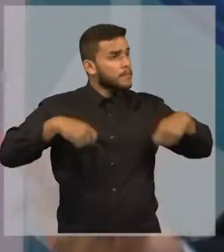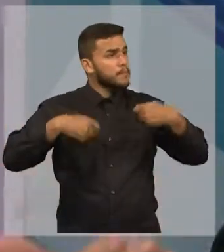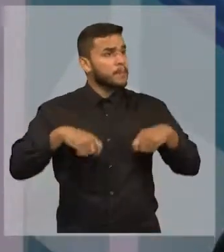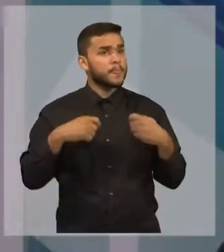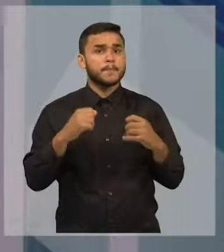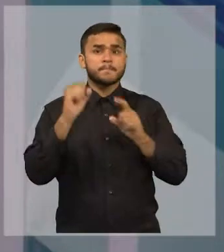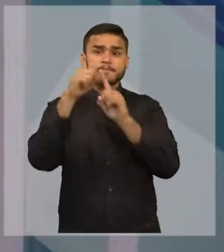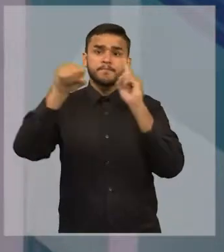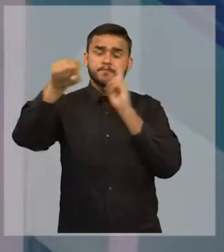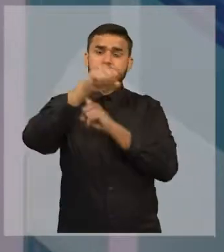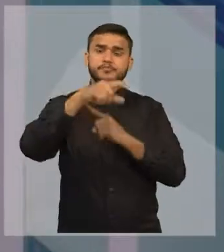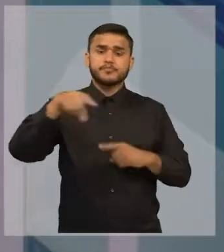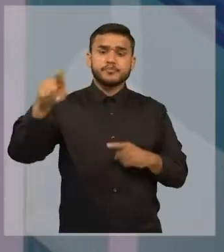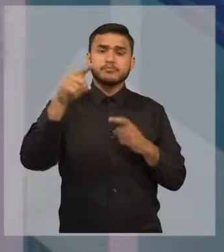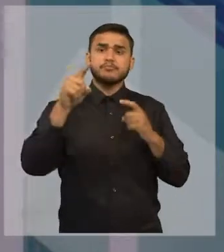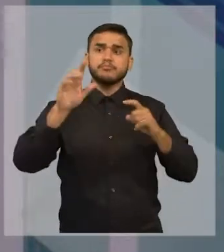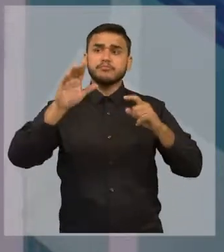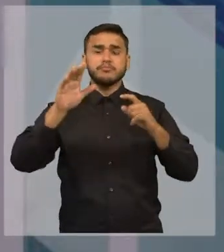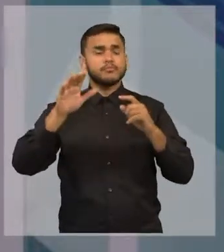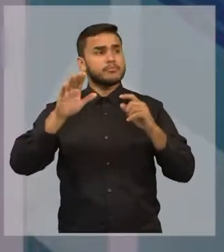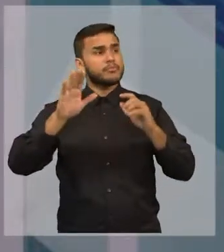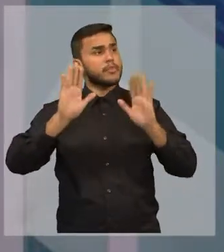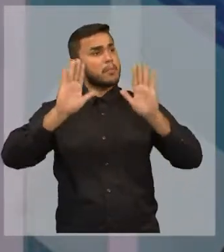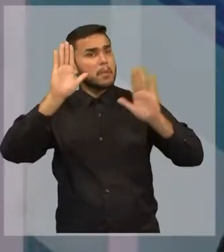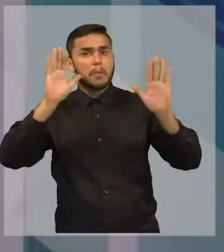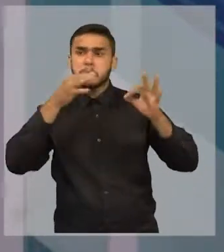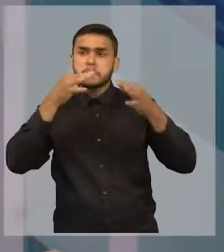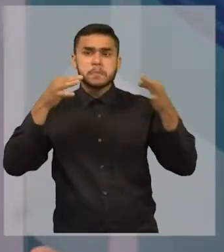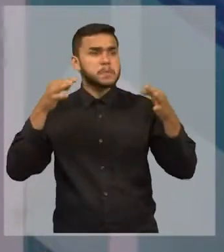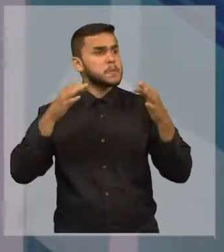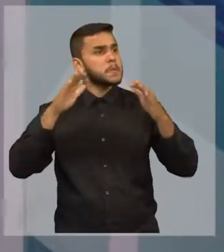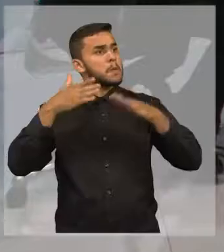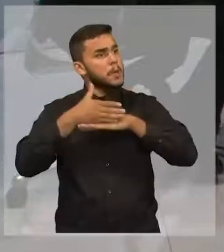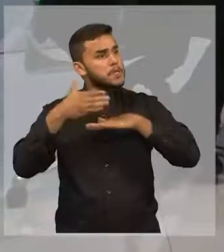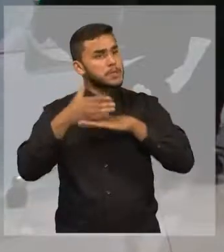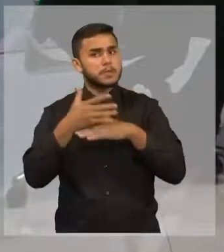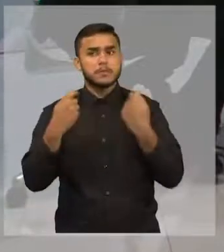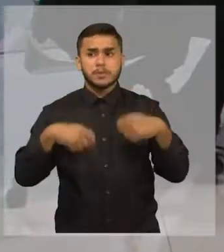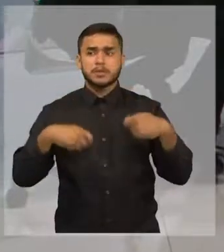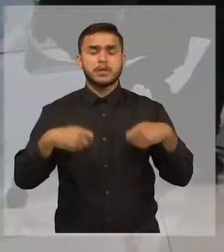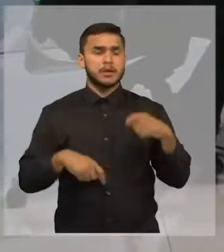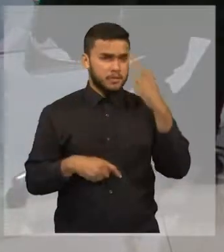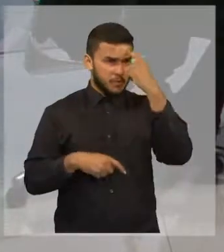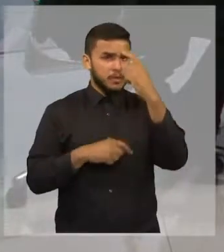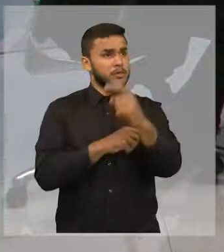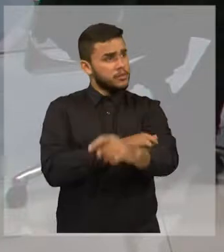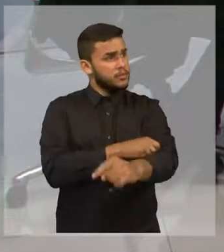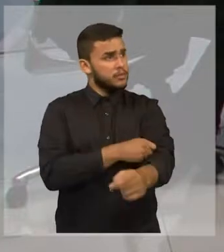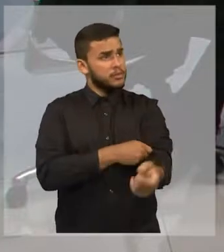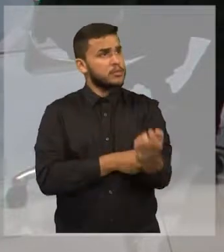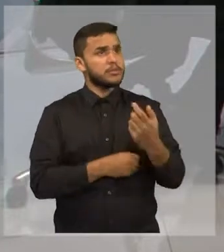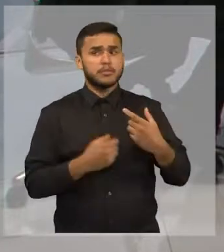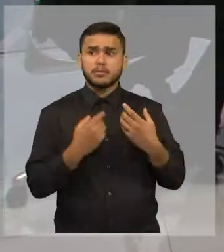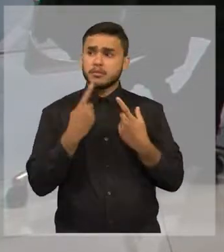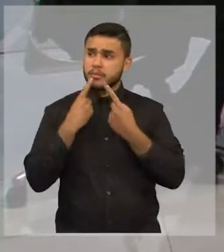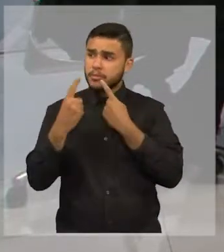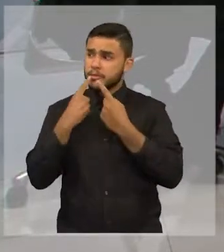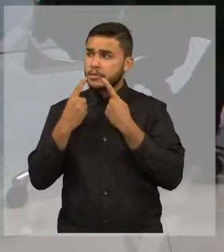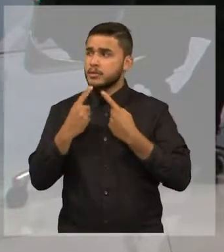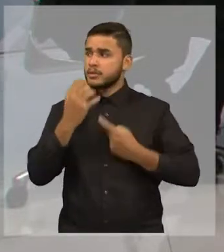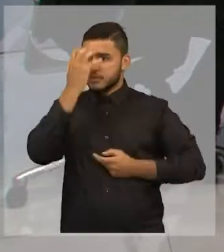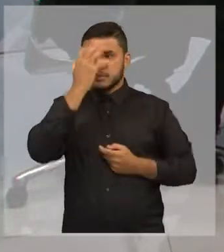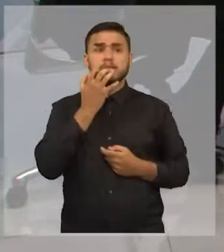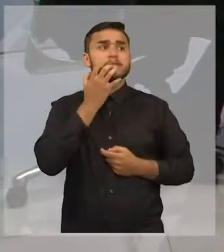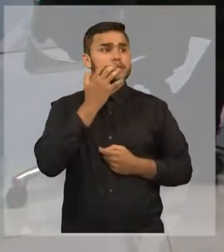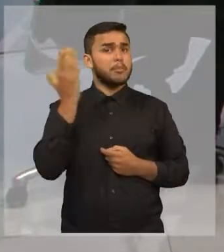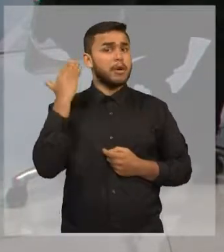chamar essa sociedade para participar. Né? Agora não pode ser... desde que os argumentos sejam republicanos. Pronto. Que